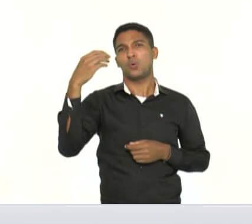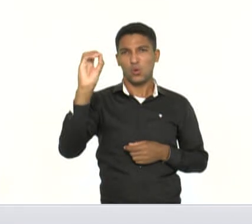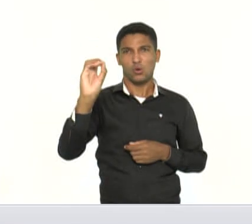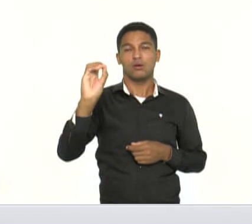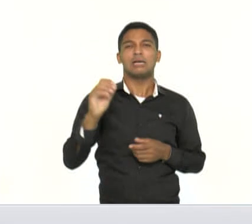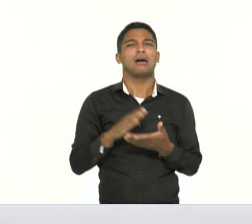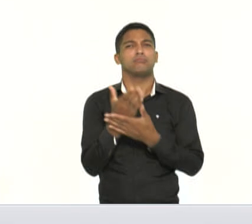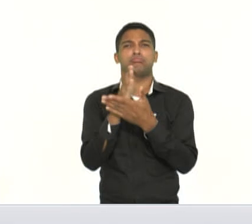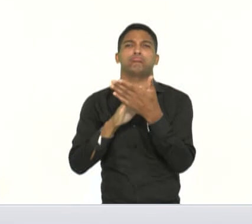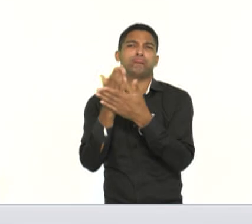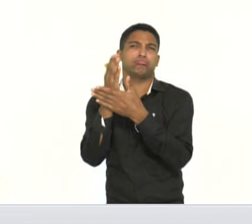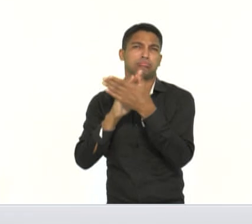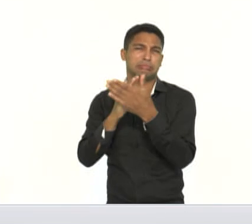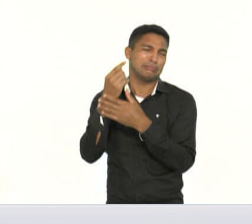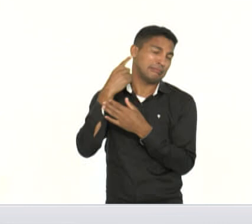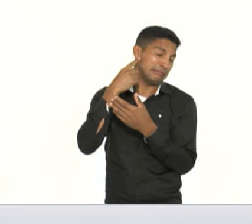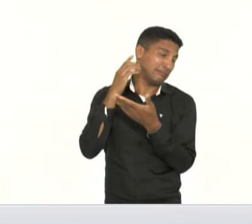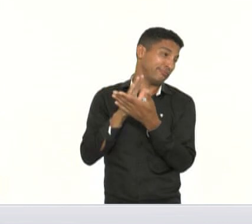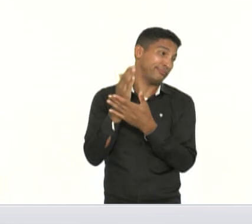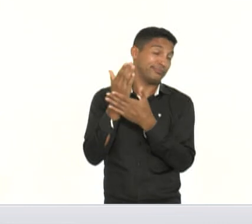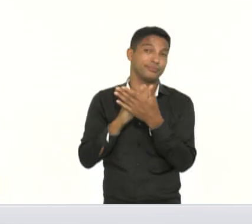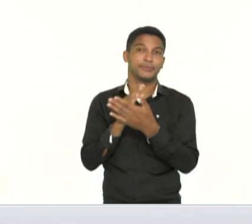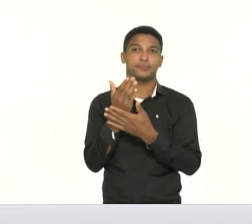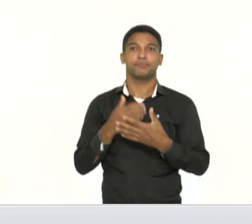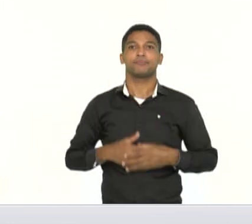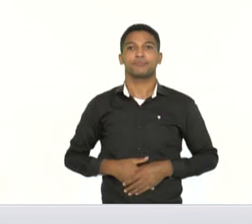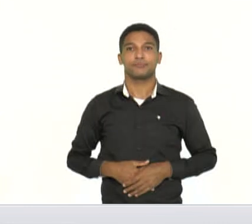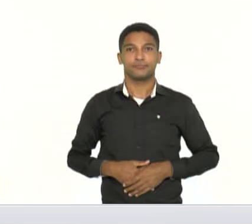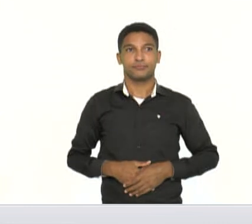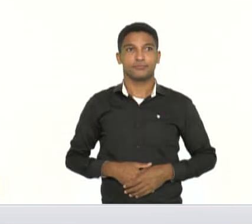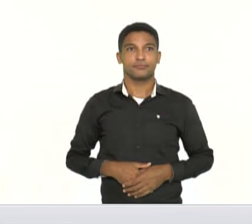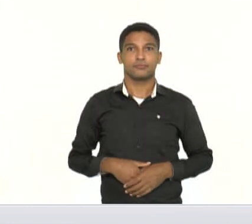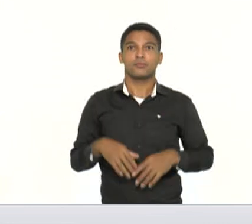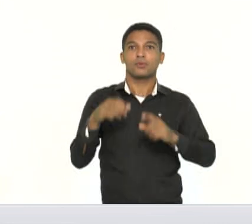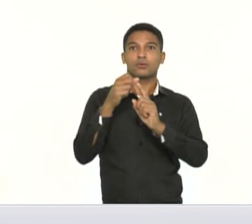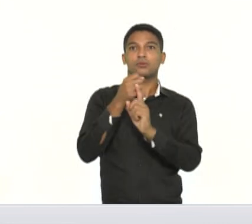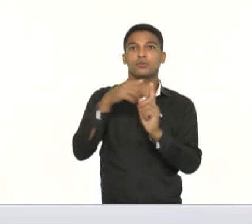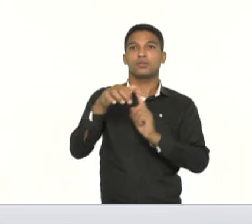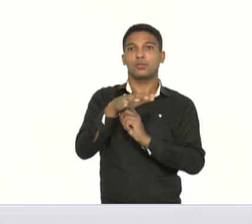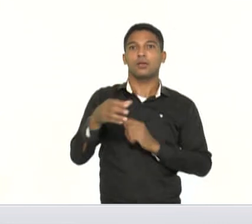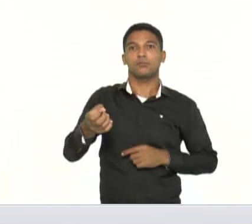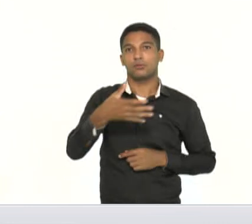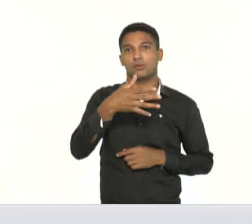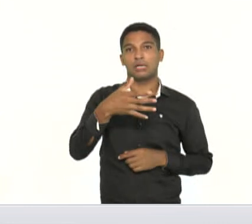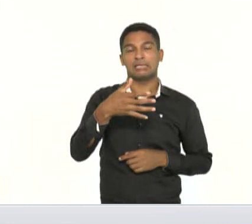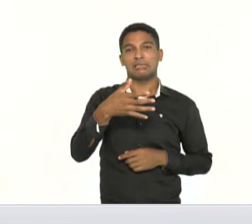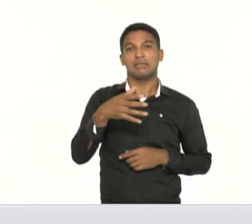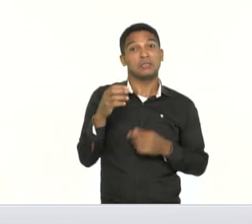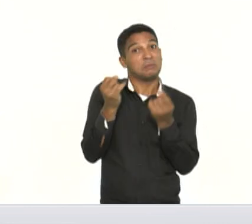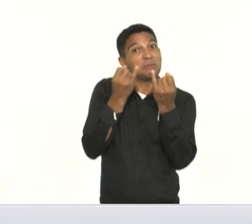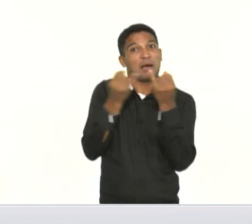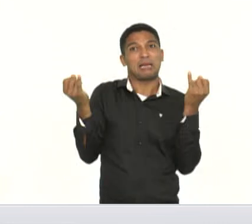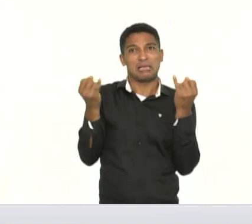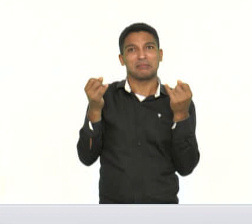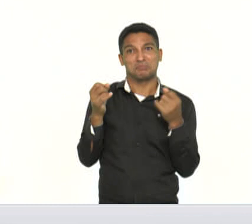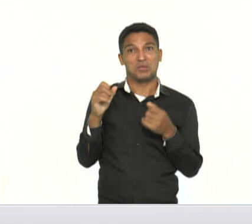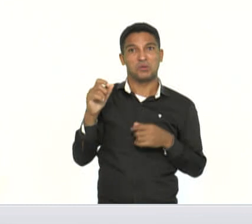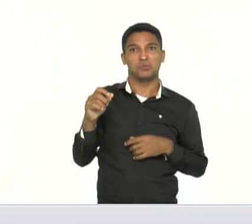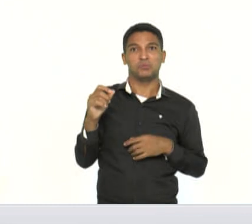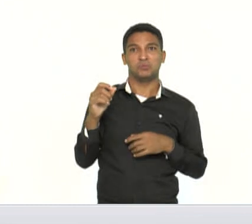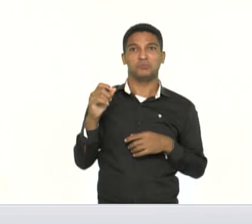um problema cada vez mais comum na sociedade moderna, existem indícios de que os incômodos